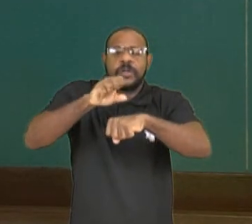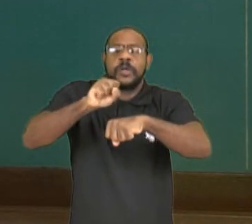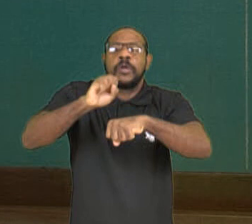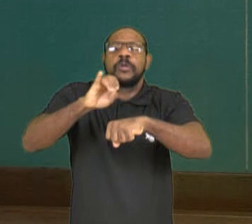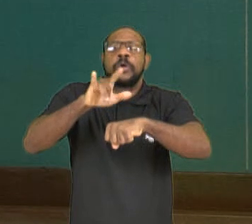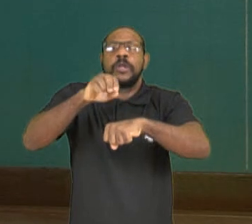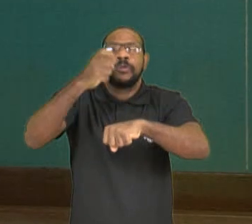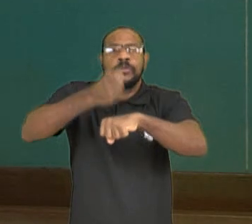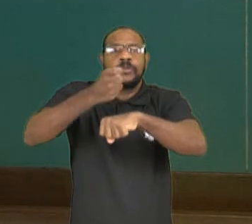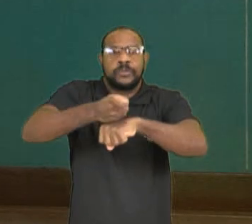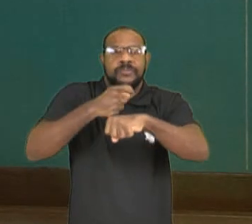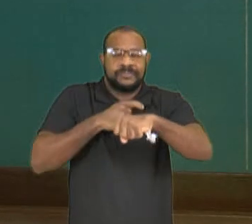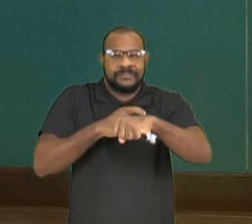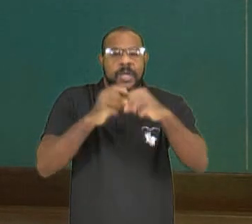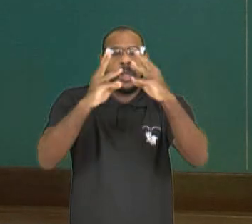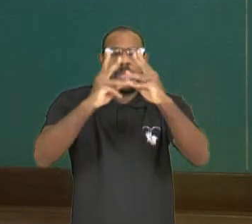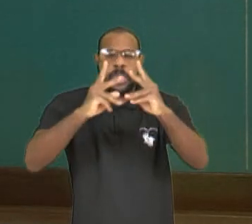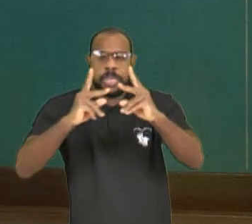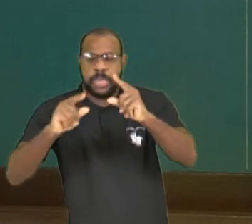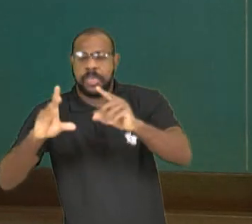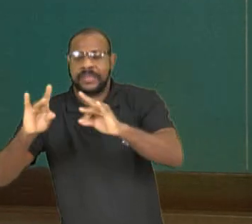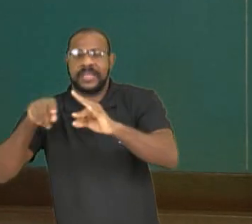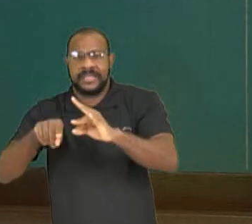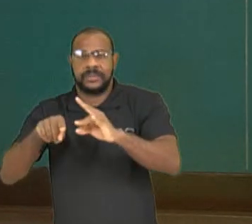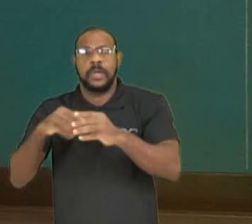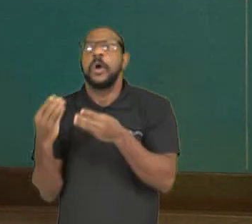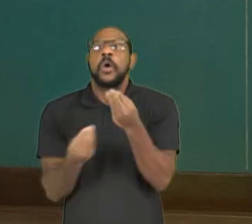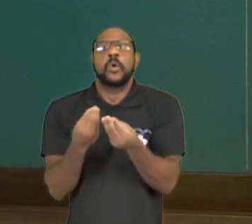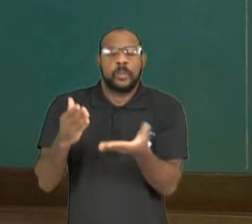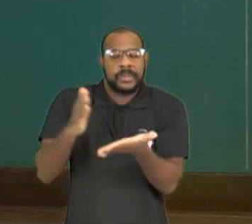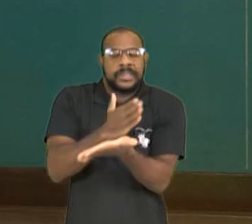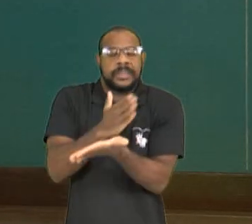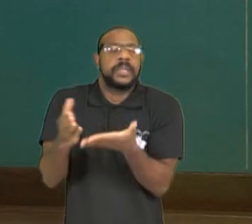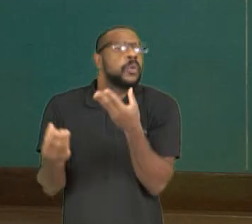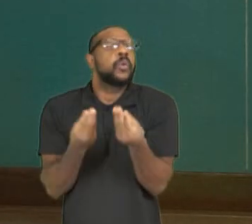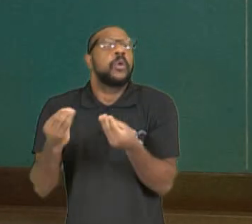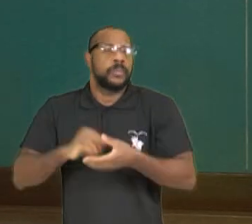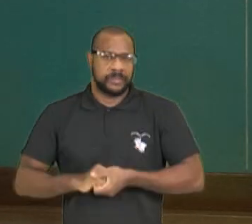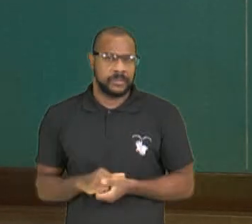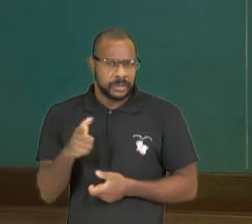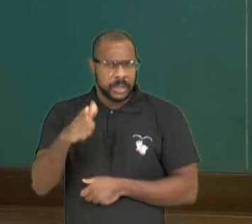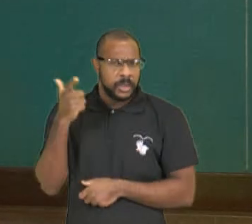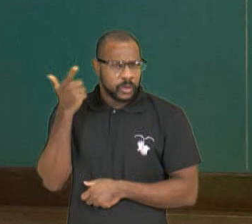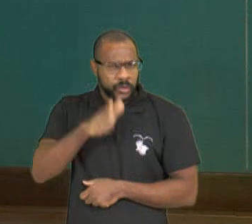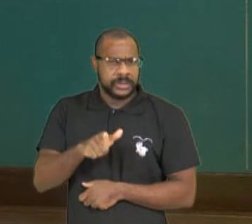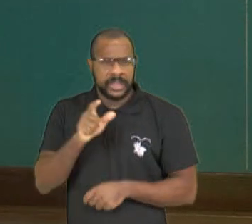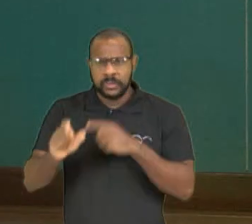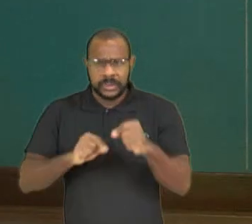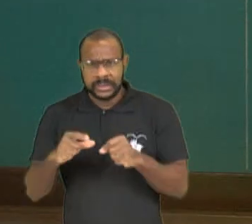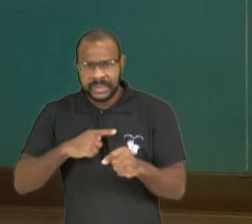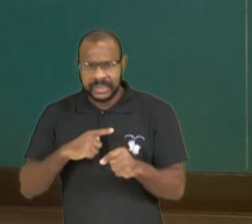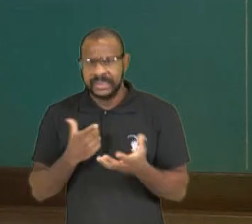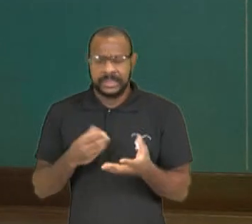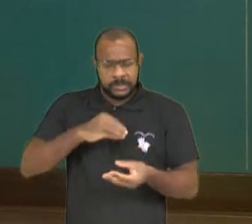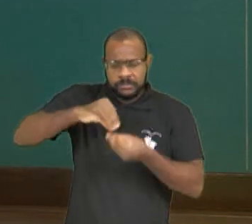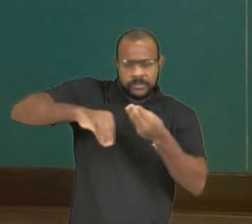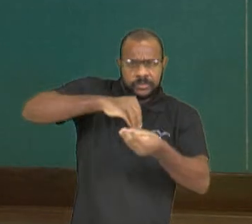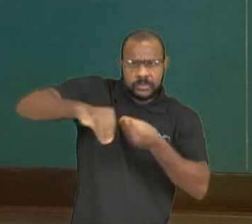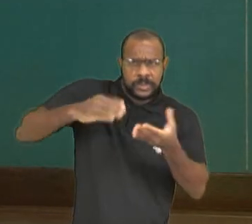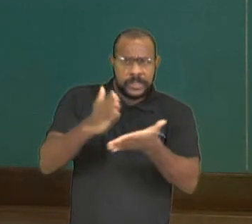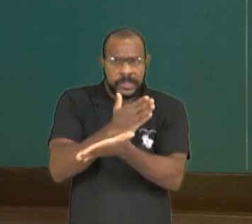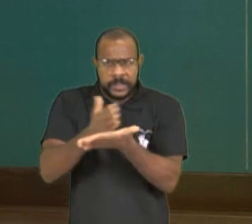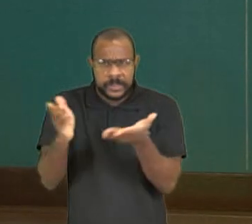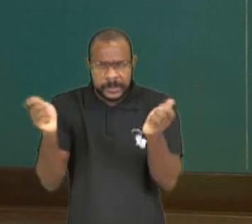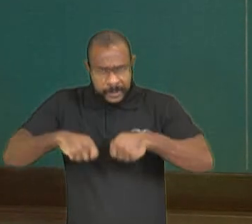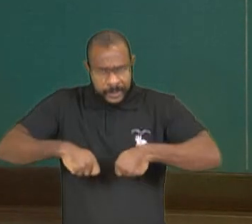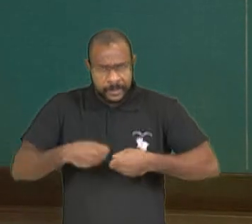e sal. Como é que eu separo essas duas substâncias, né? Será que eu consigo ter essas substâncias em separado?